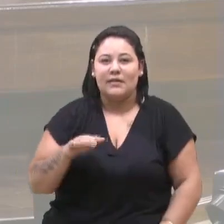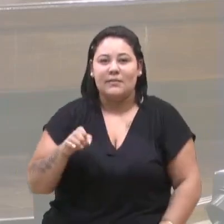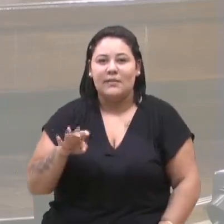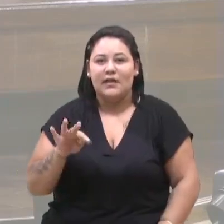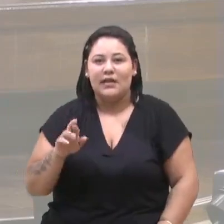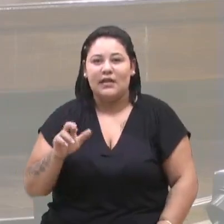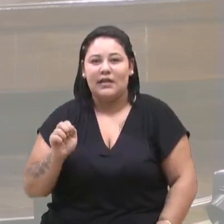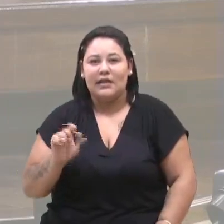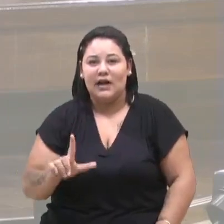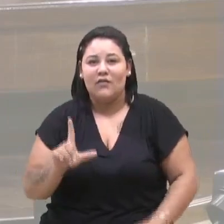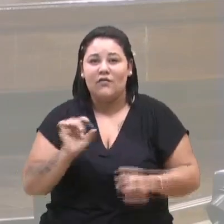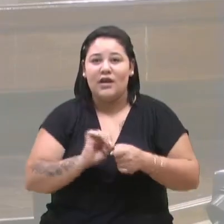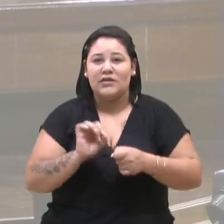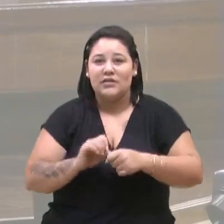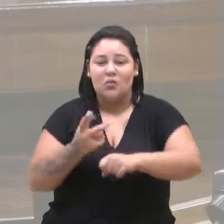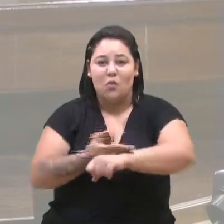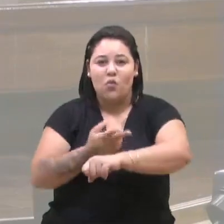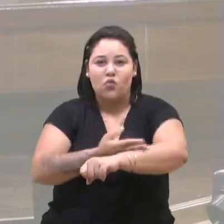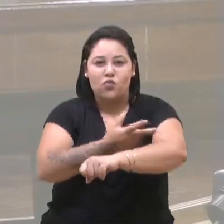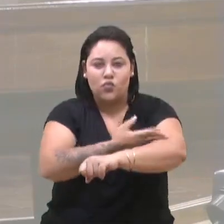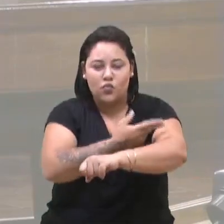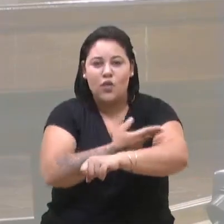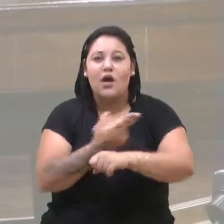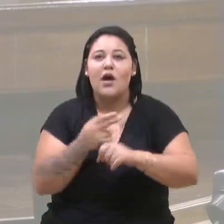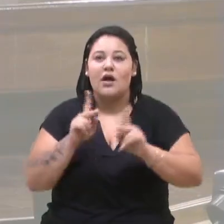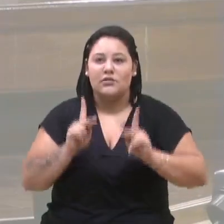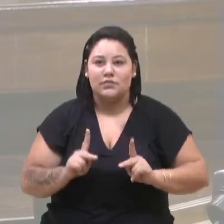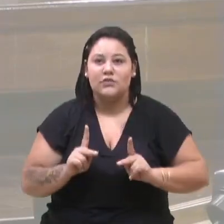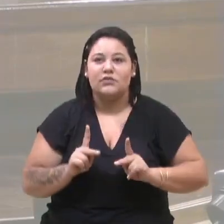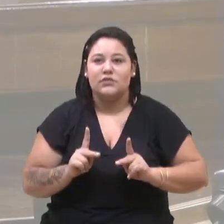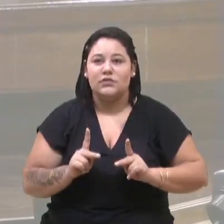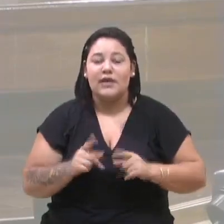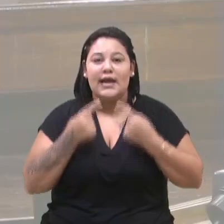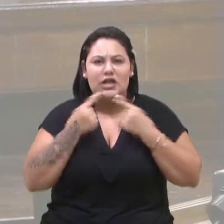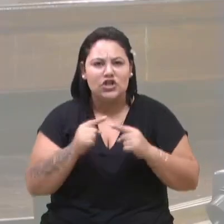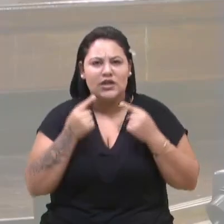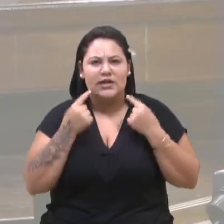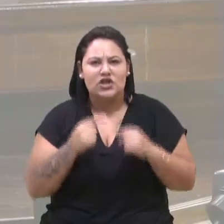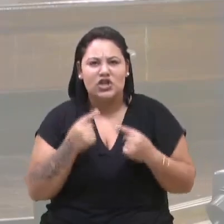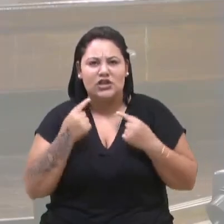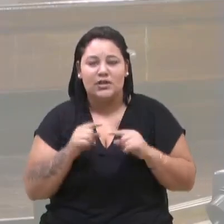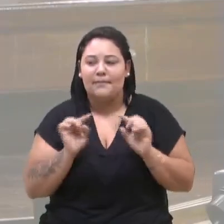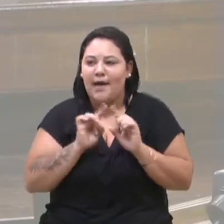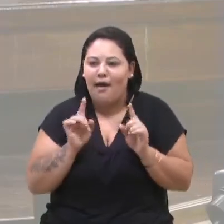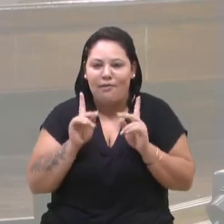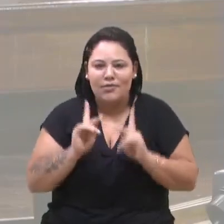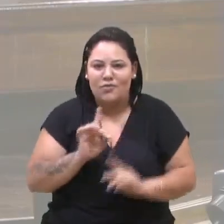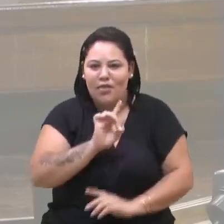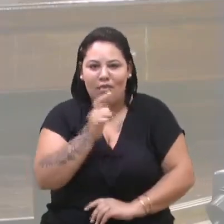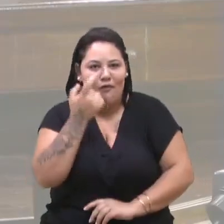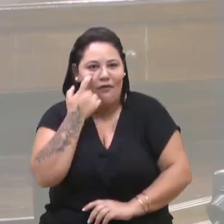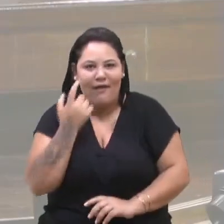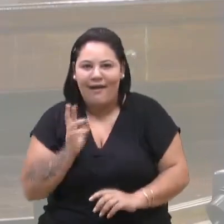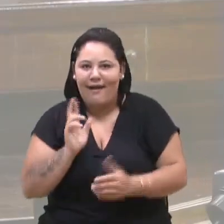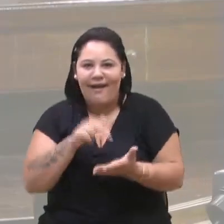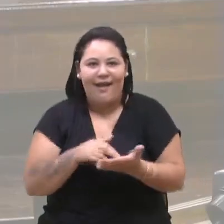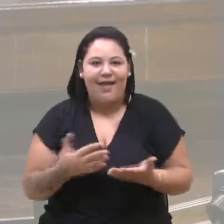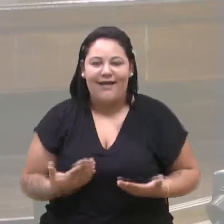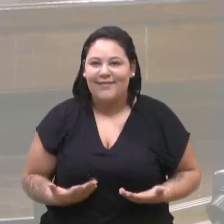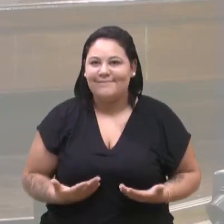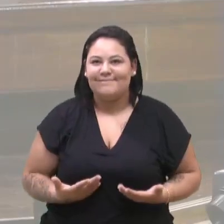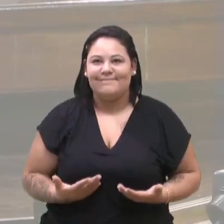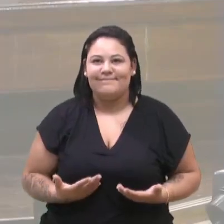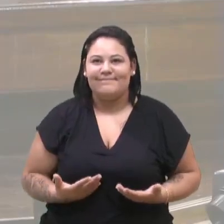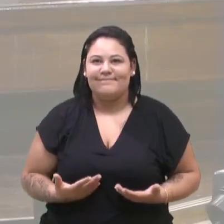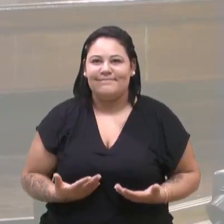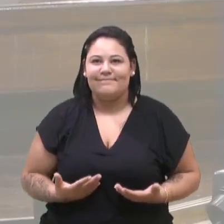o corte de grama. Então, as pessoas ficam criticando, mas parece que não enxergam a realidade. A realidade é que a